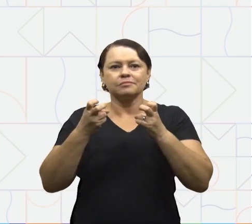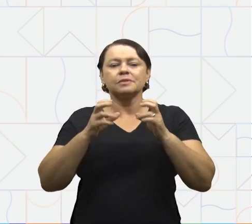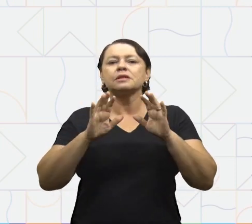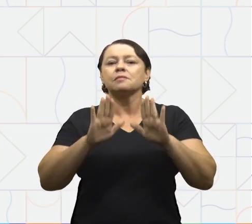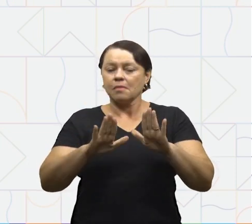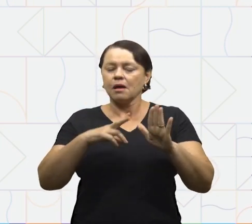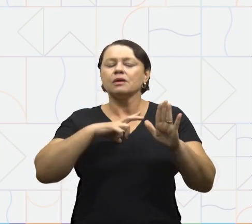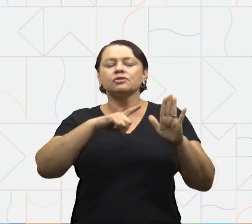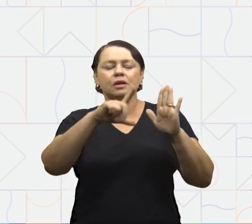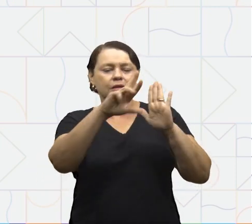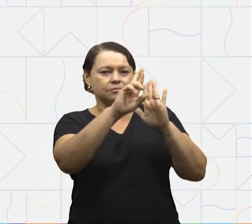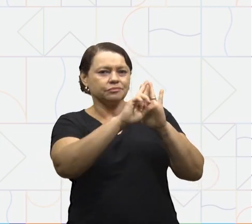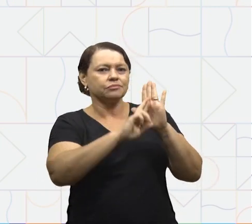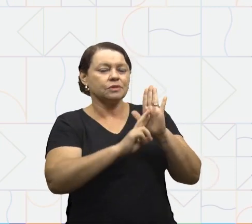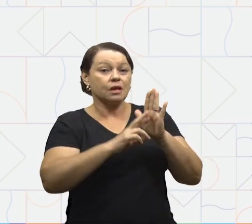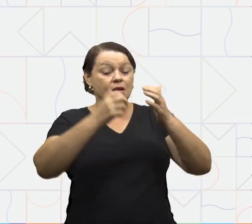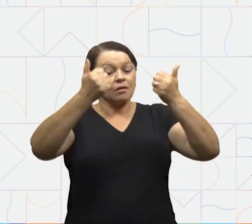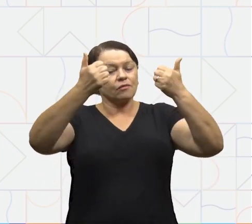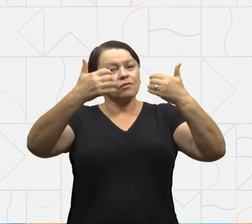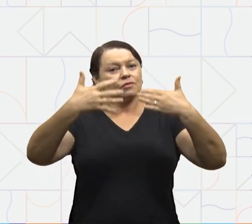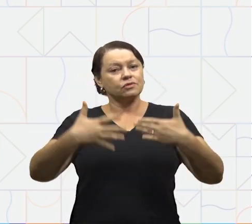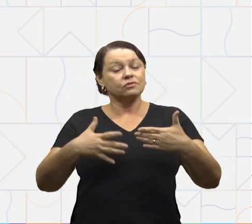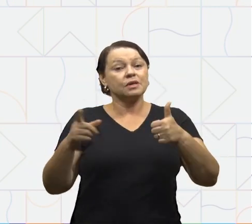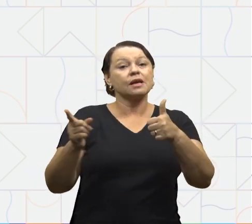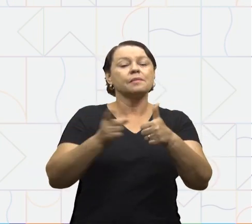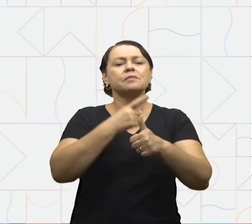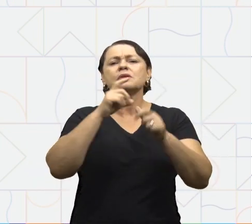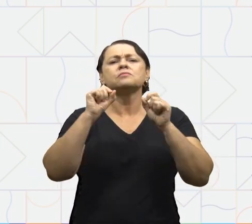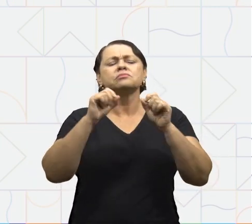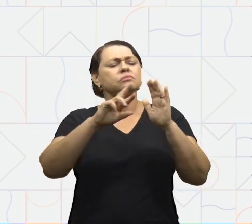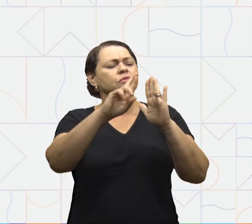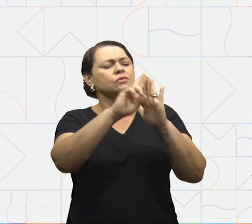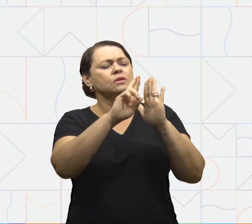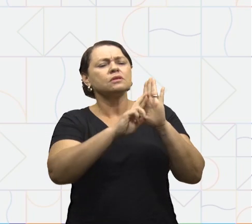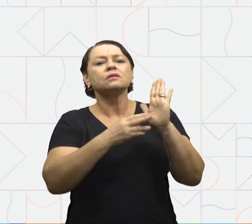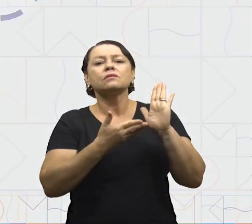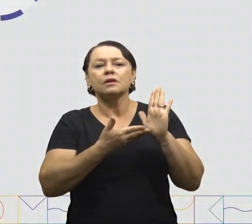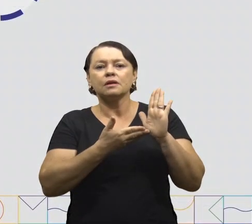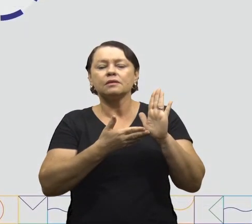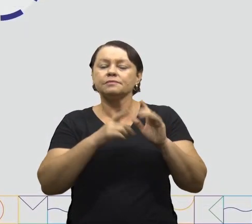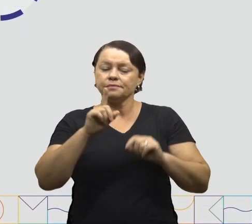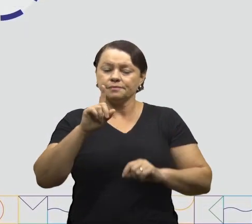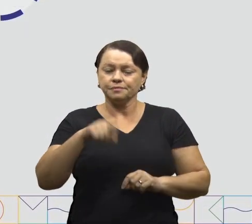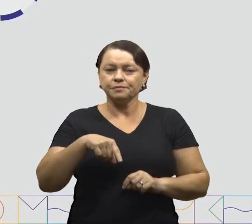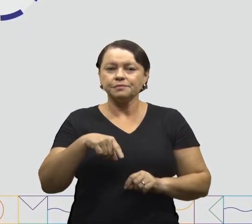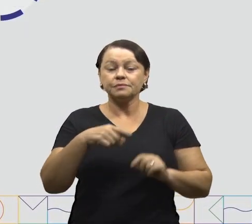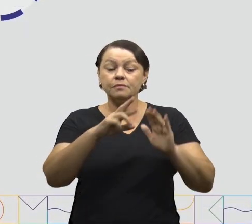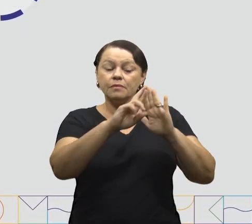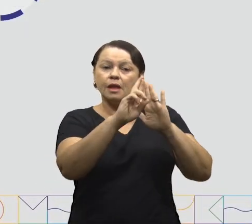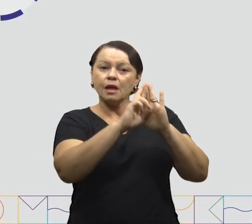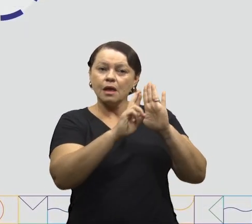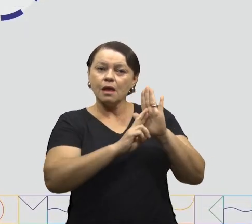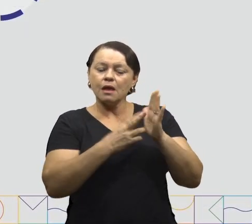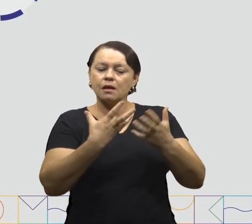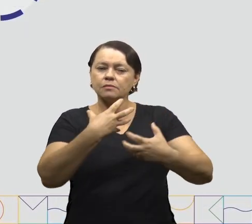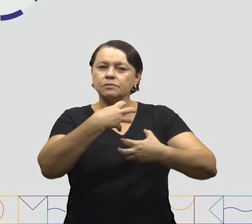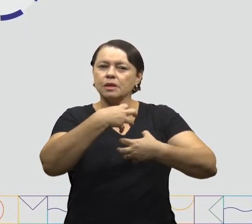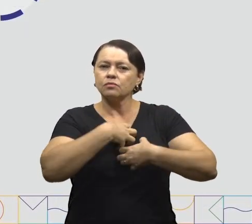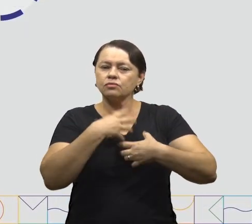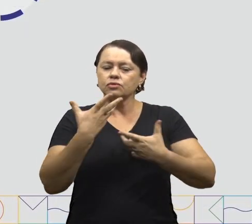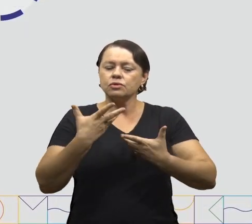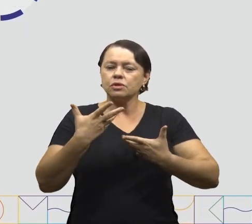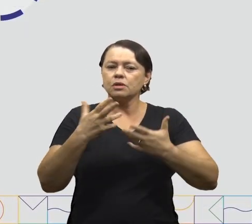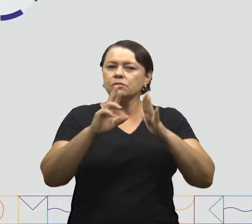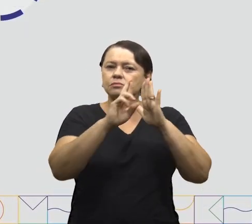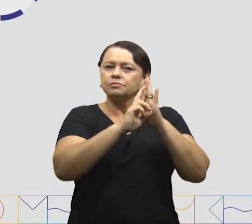não sabe muito bem o que são regras. Vou lhe explicar primeiro o que são regras, tudo bem? Regras são normas e